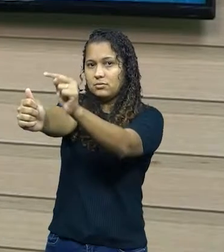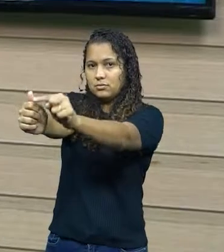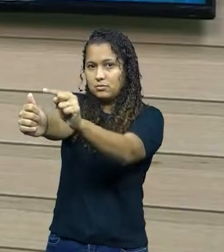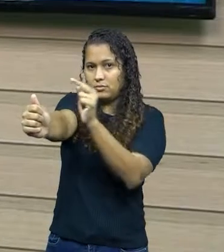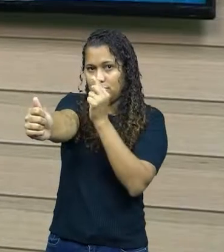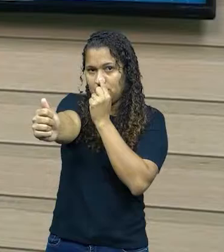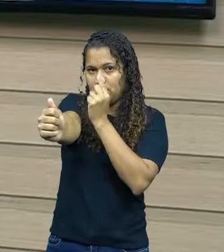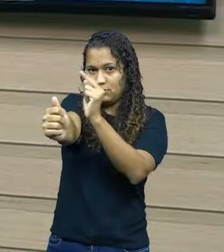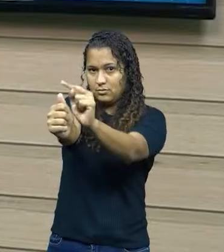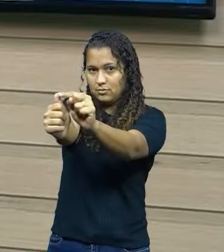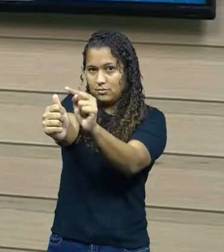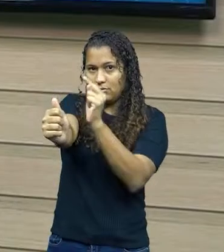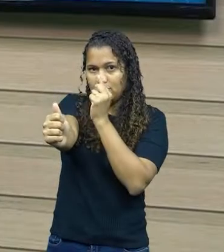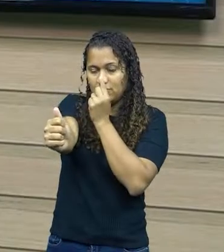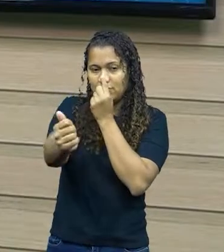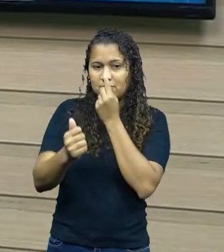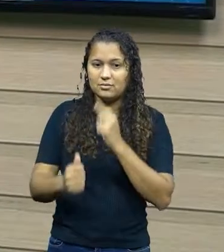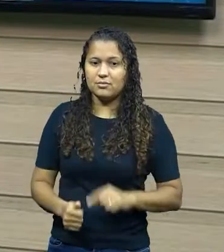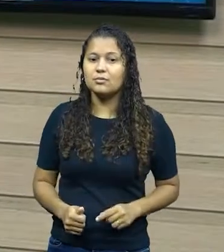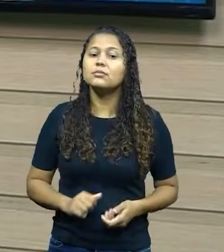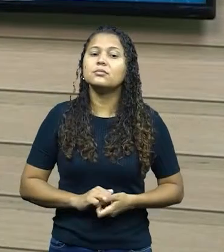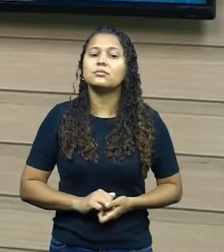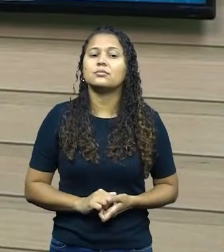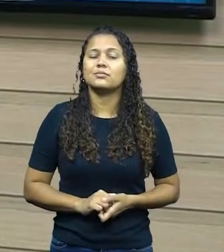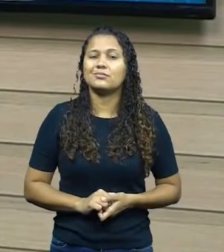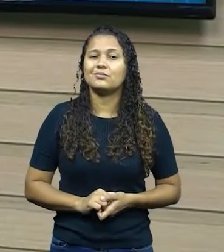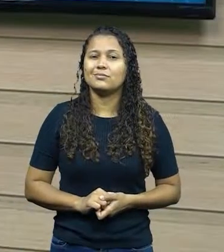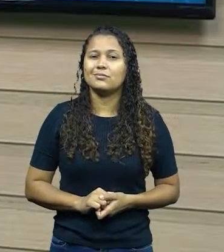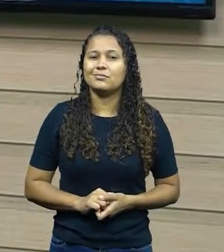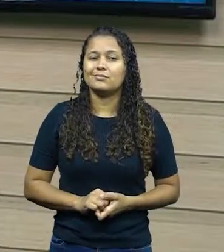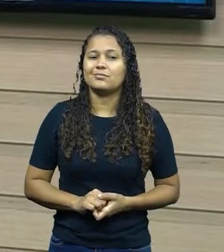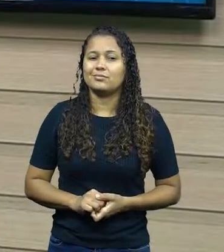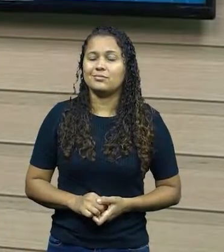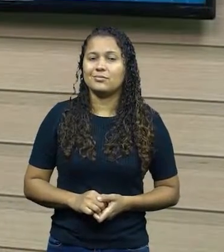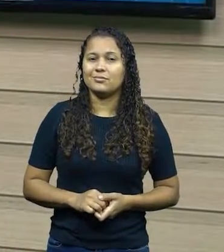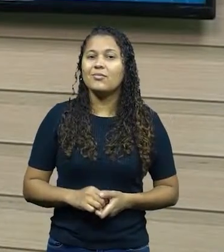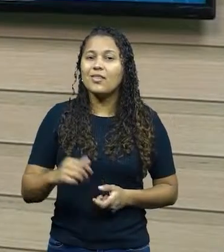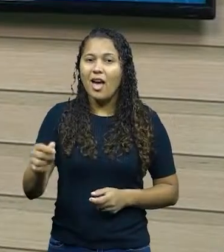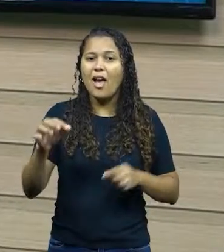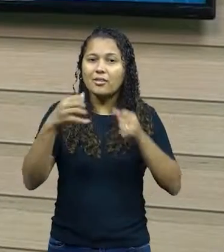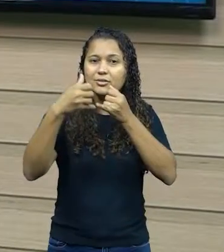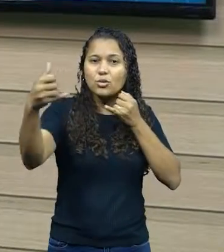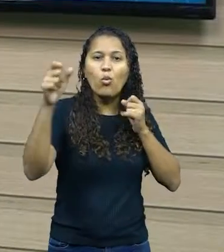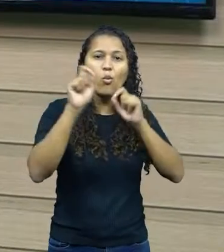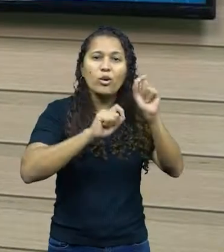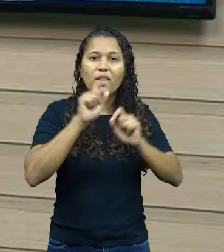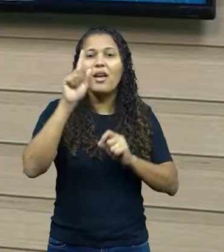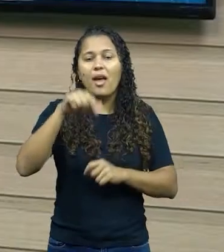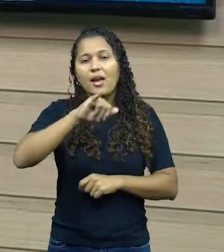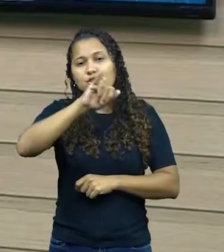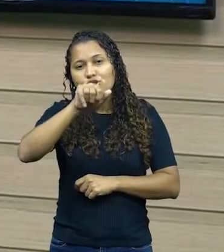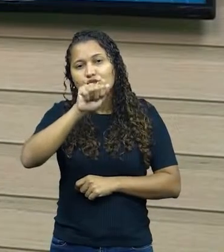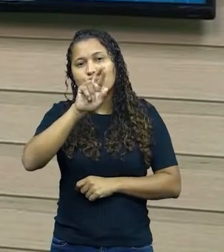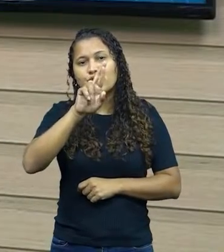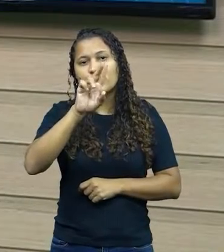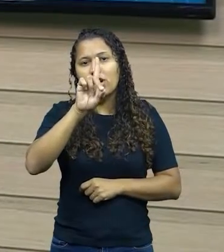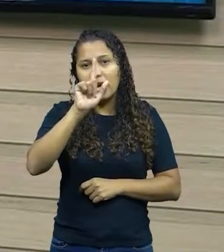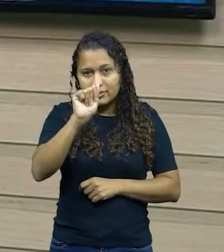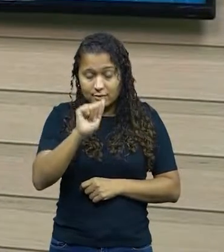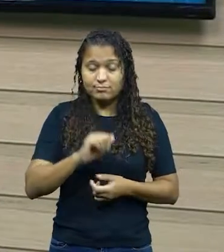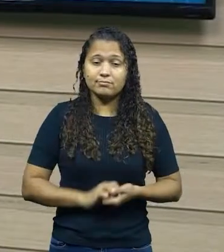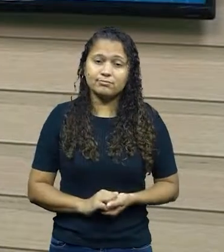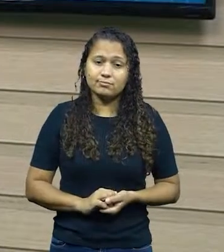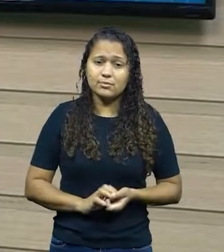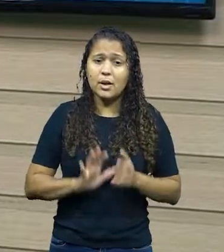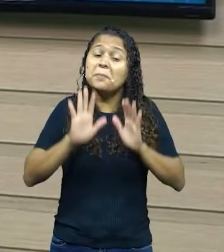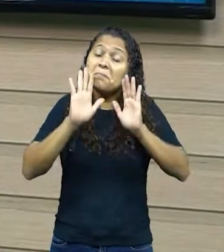ponta do dedo polegar, do polegar até o nariz, a gente tem uma jarda em relação ao rei. Só